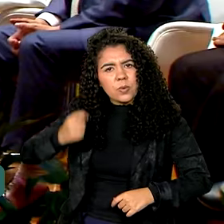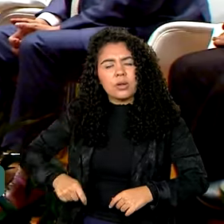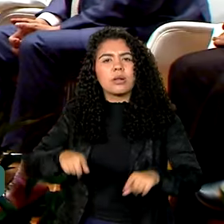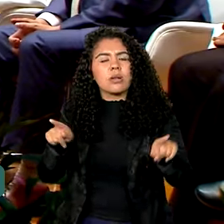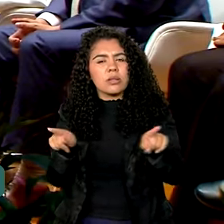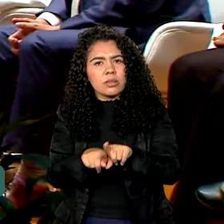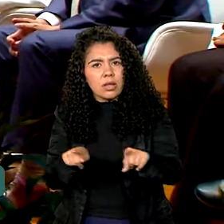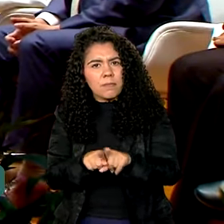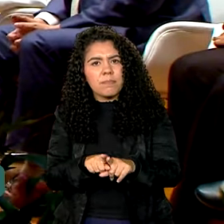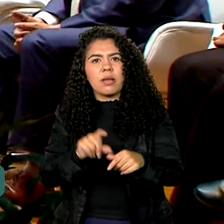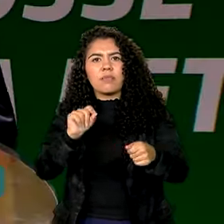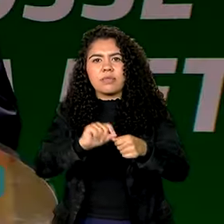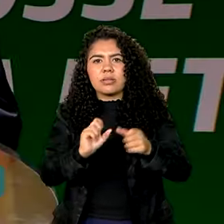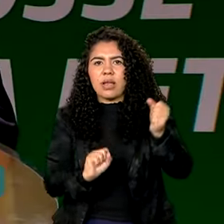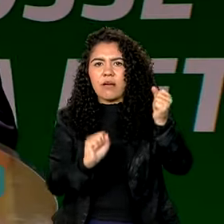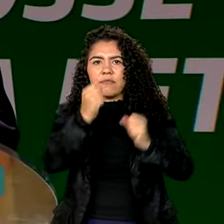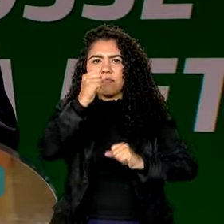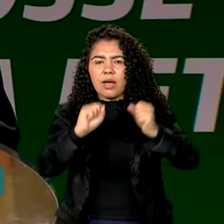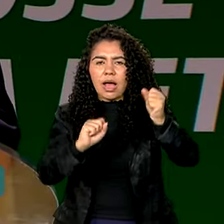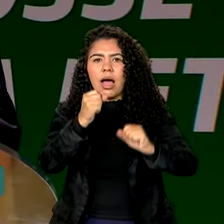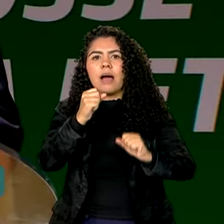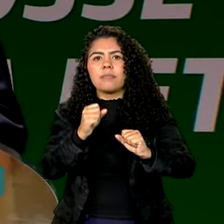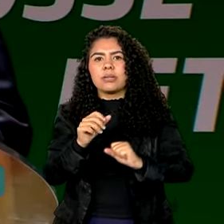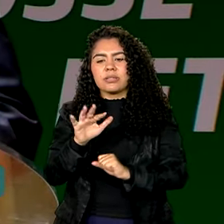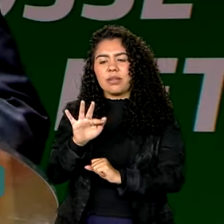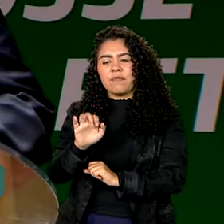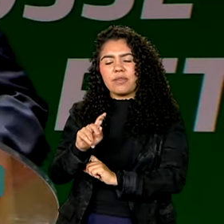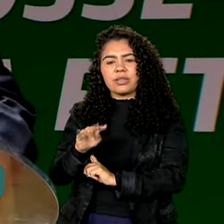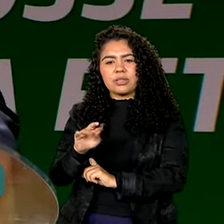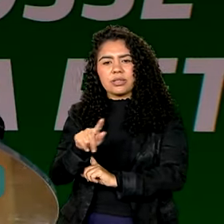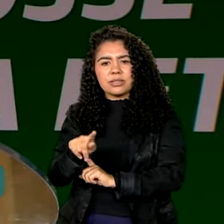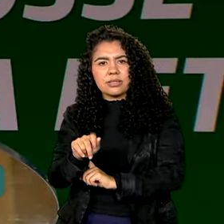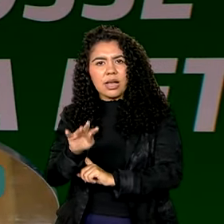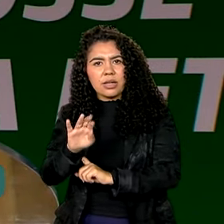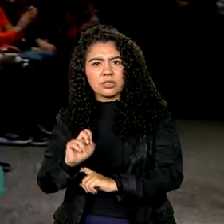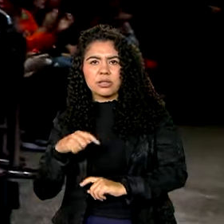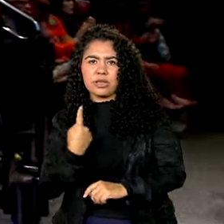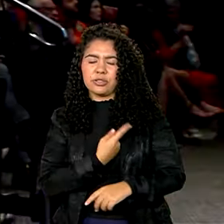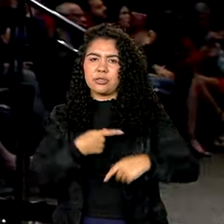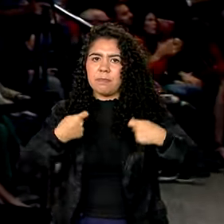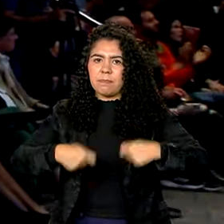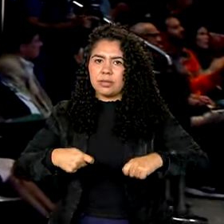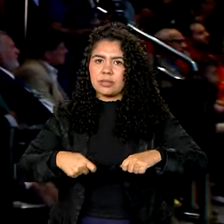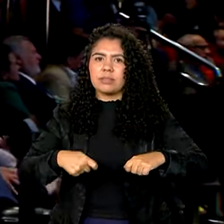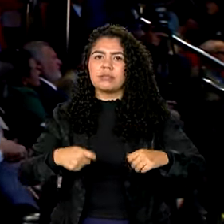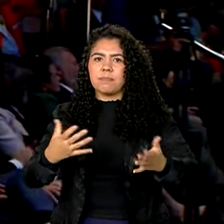fábrica de fertilizante que a gente tanto precisa para recuperar esse país.